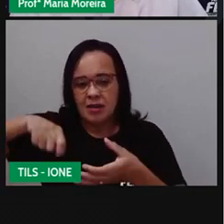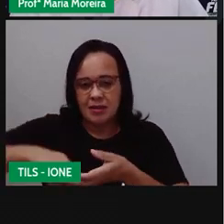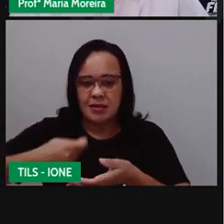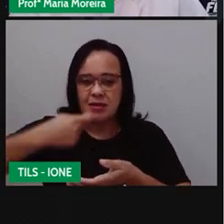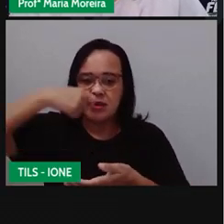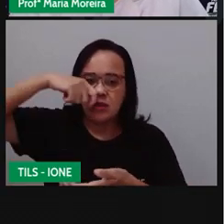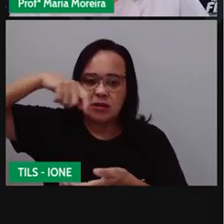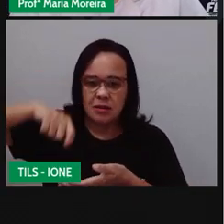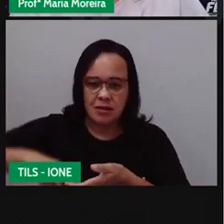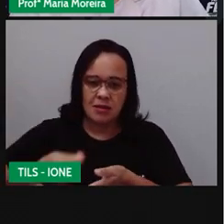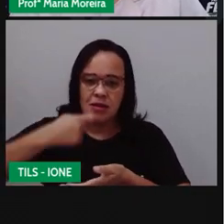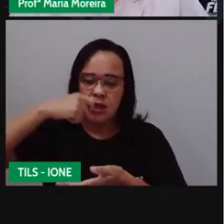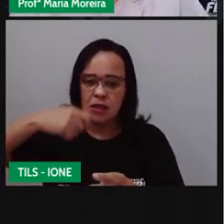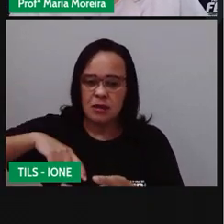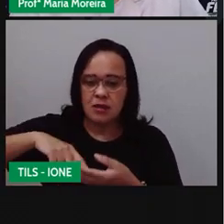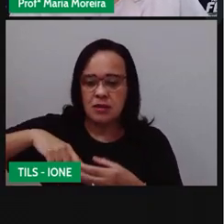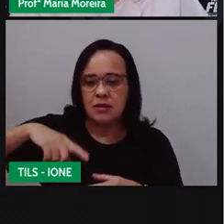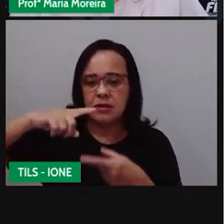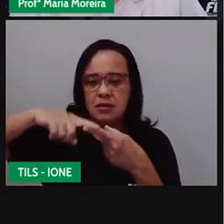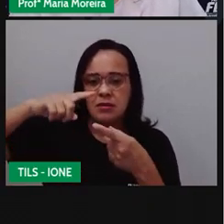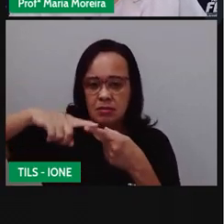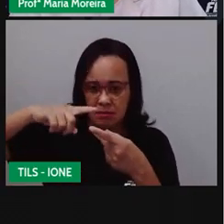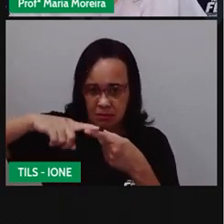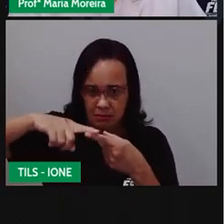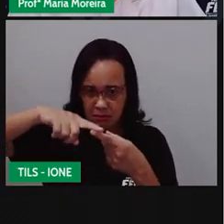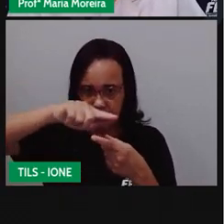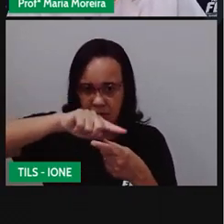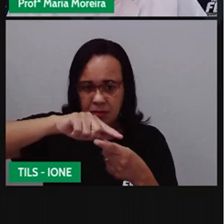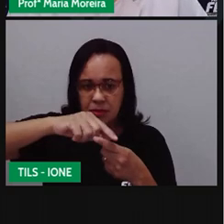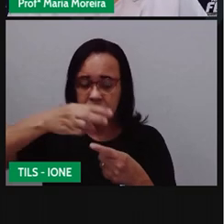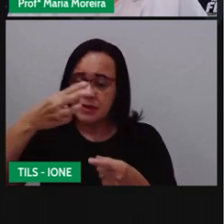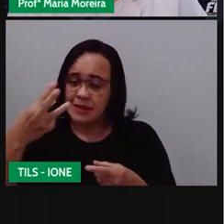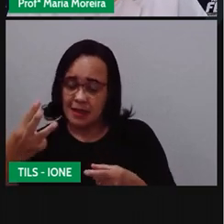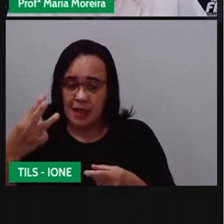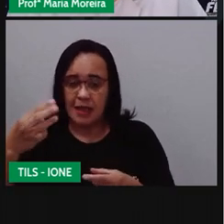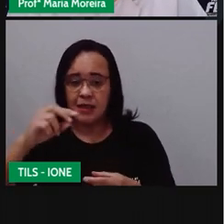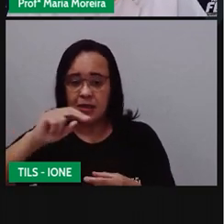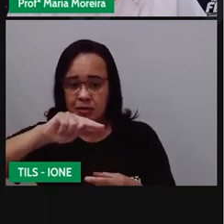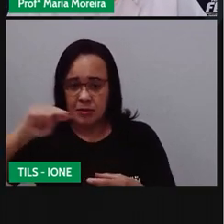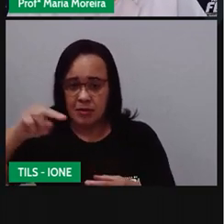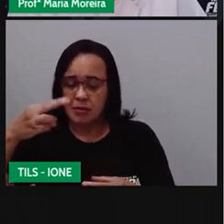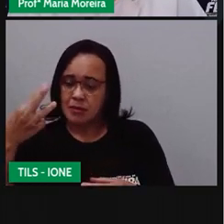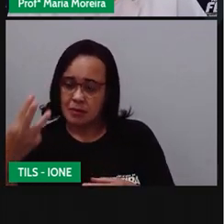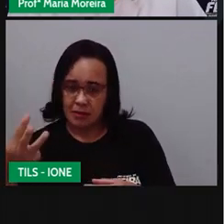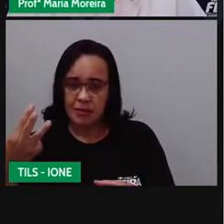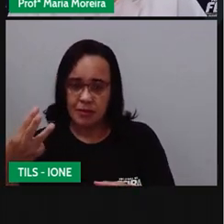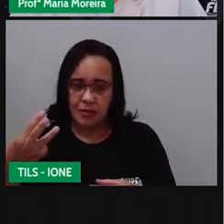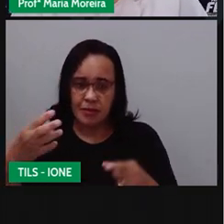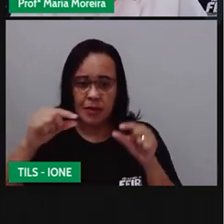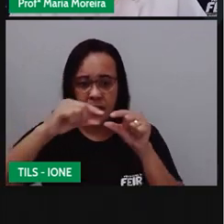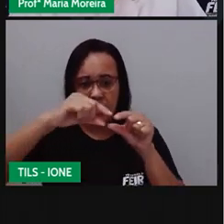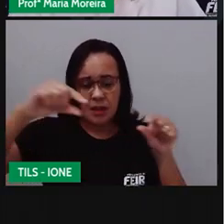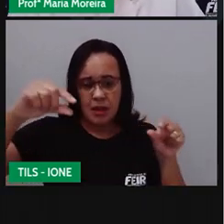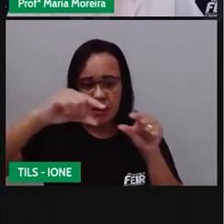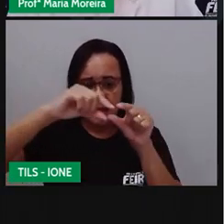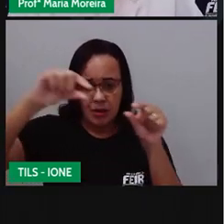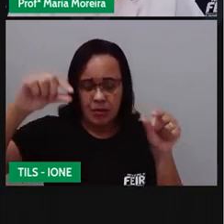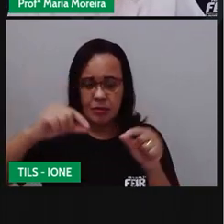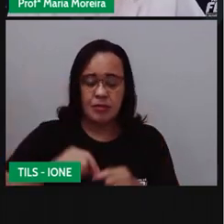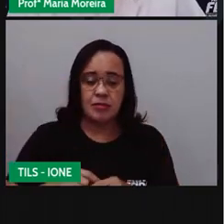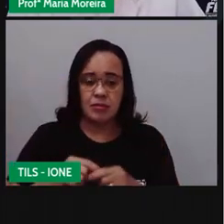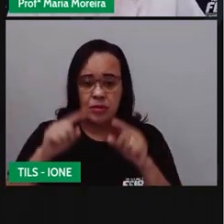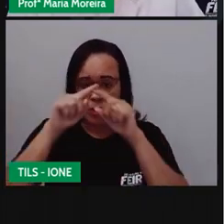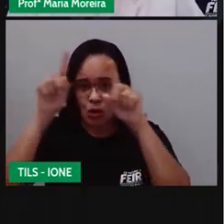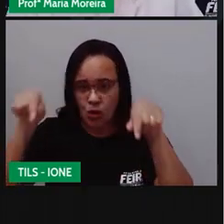né? 3 e aqui em cima mais 3. Primeiro, o que é uma linha e o que é uma